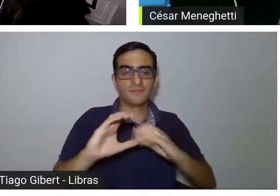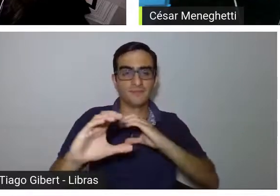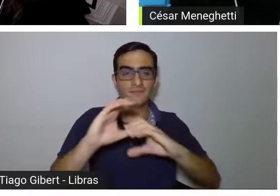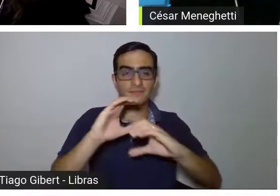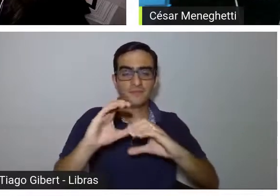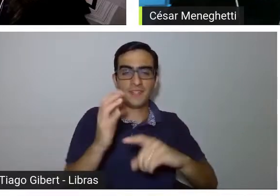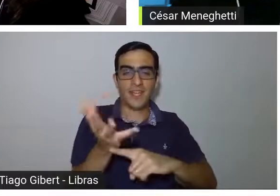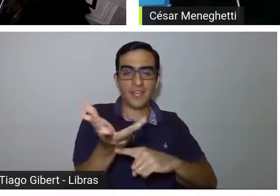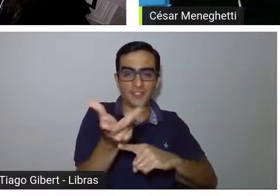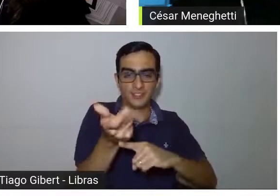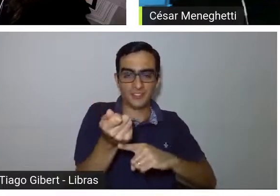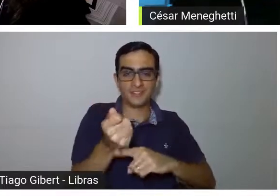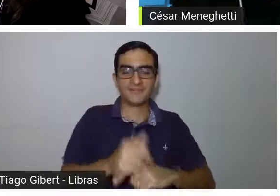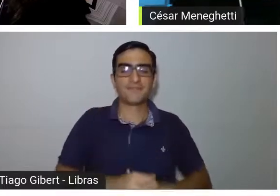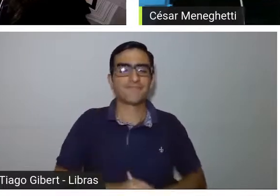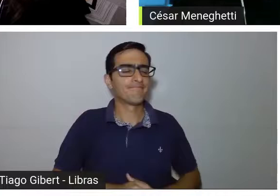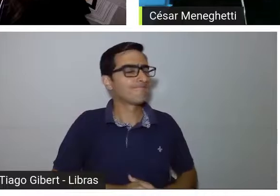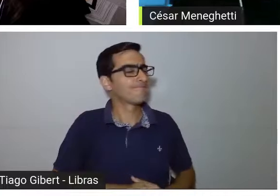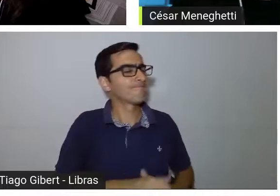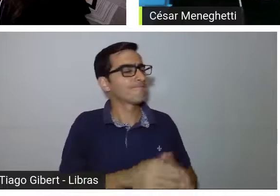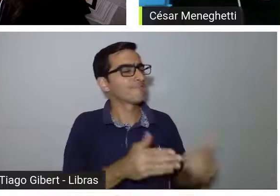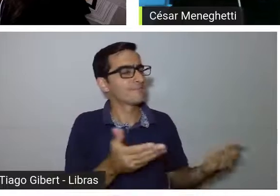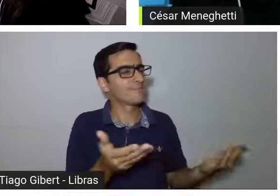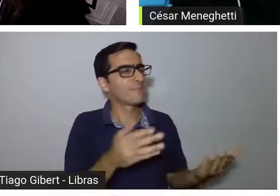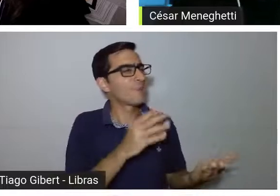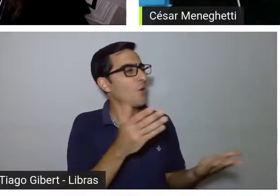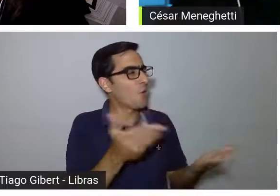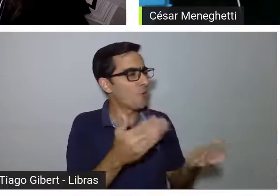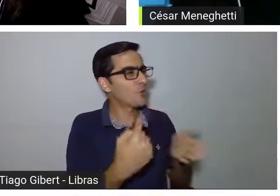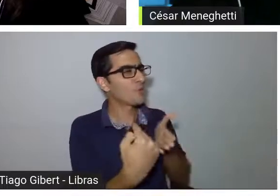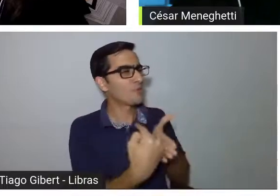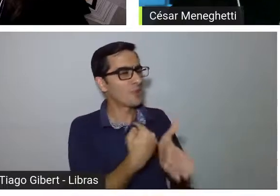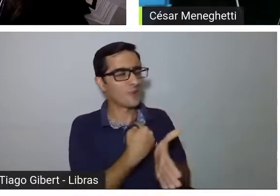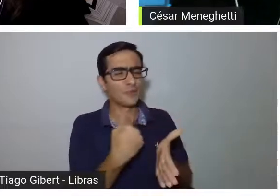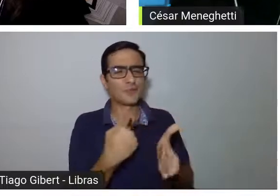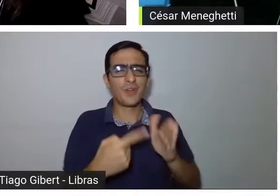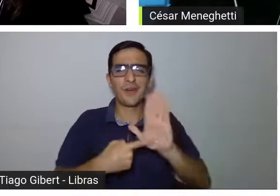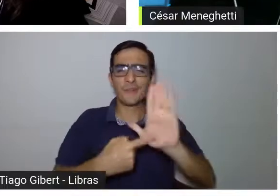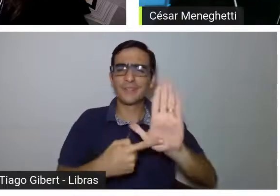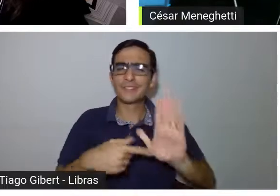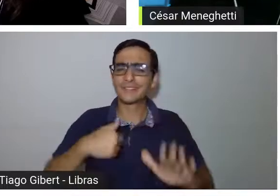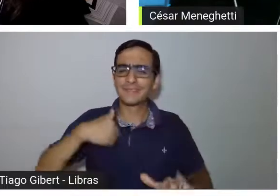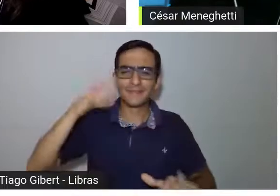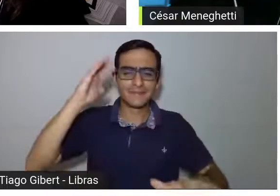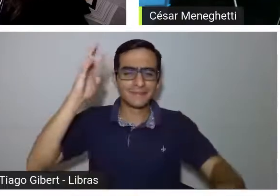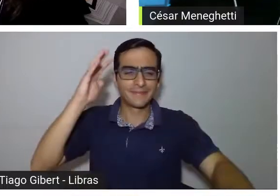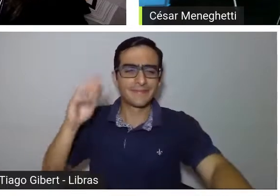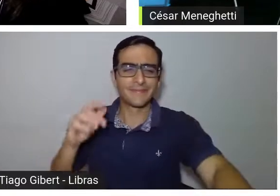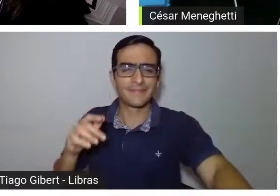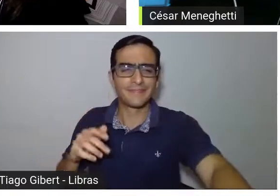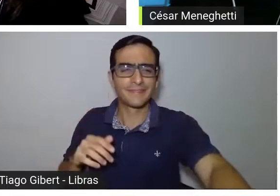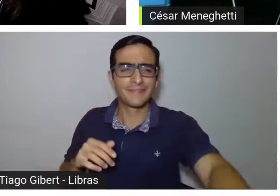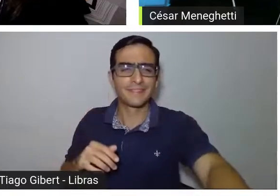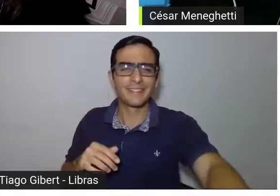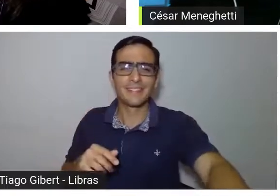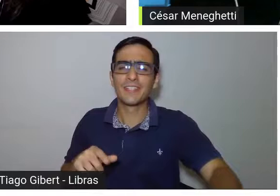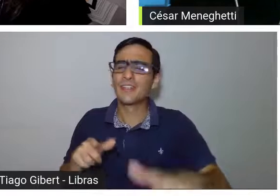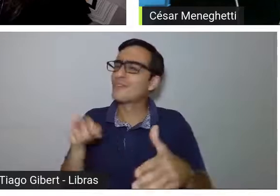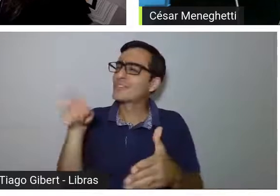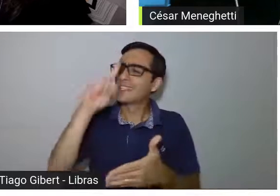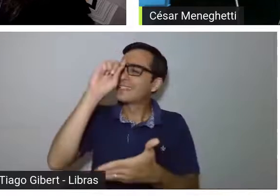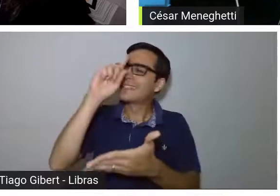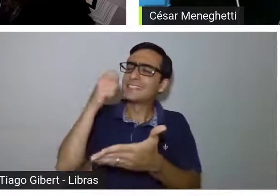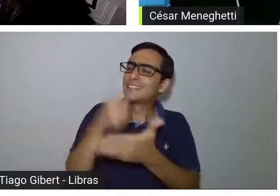Então, hoje me fizeram a mesma pergunta na mostra e eu falei, na verdade, ele falou, quando você